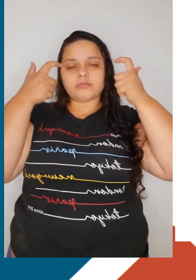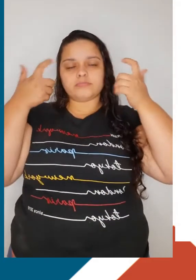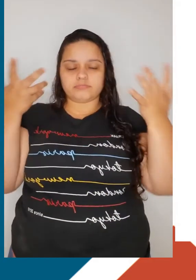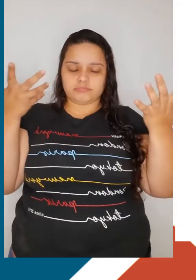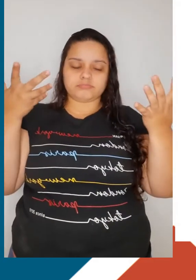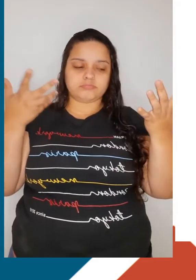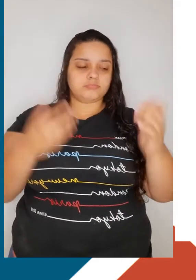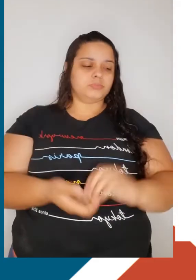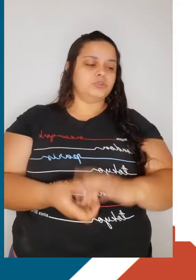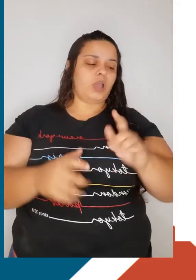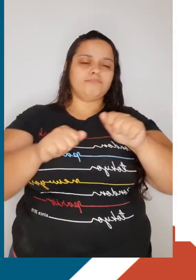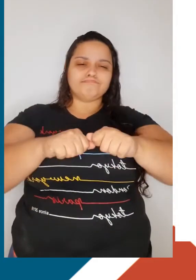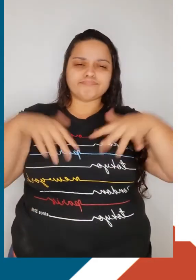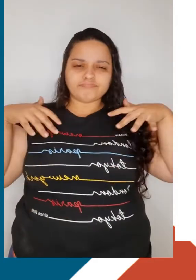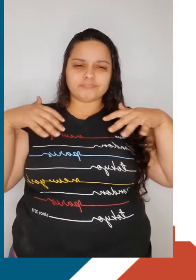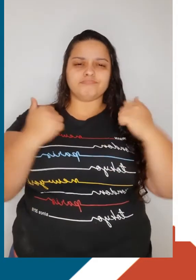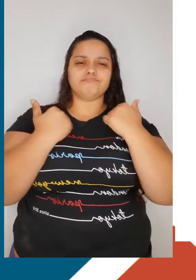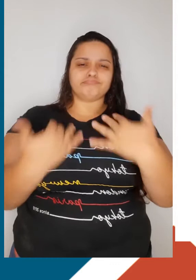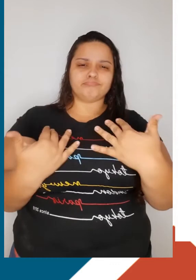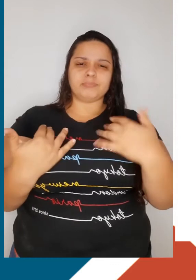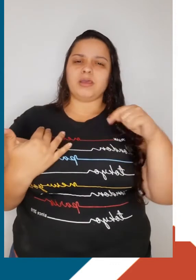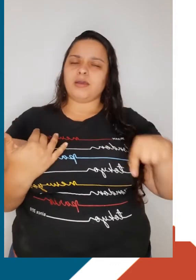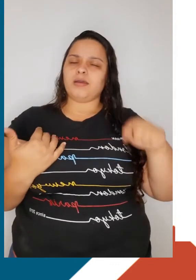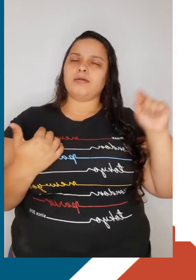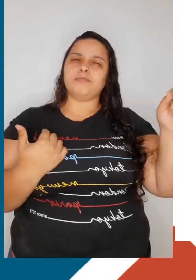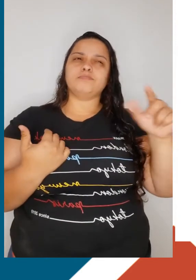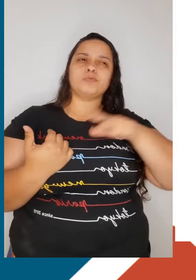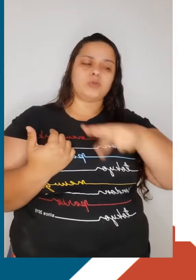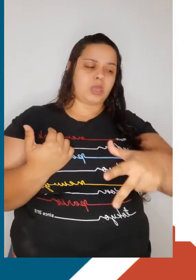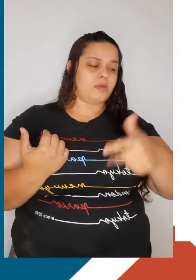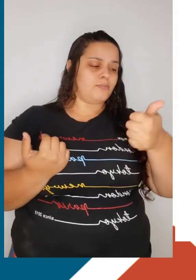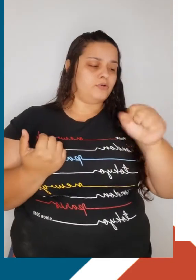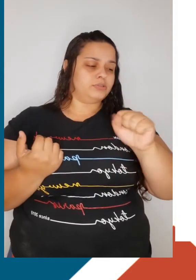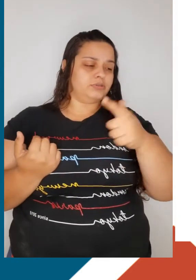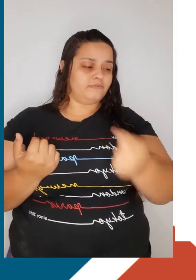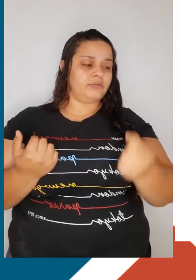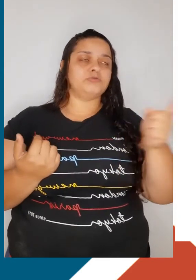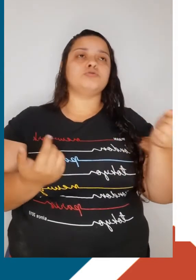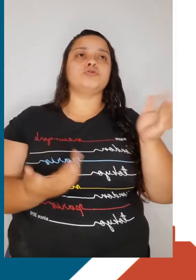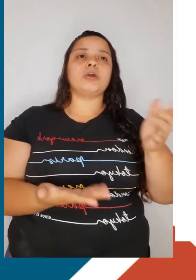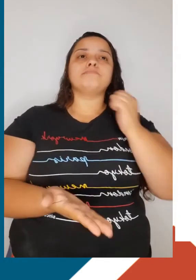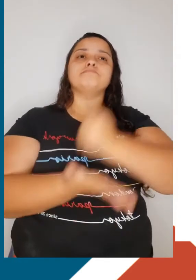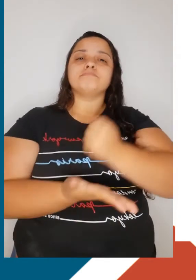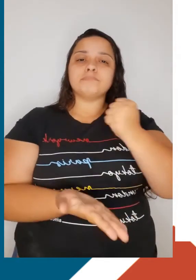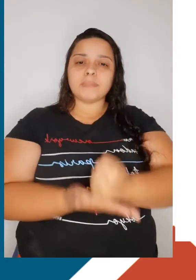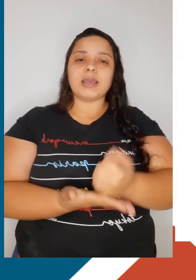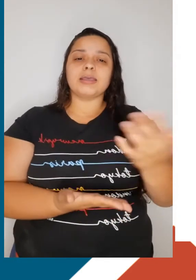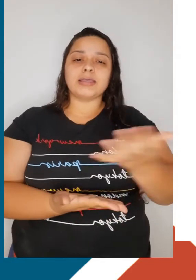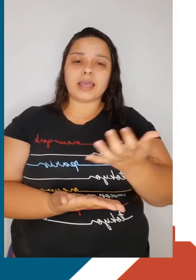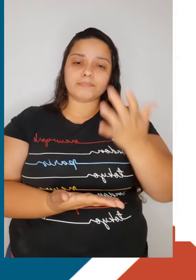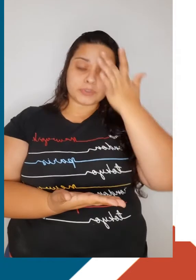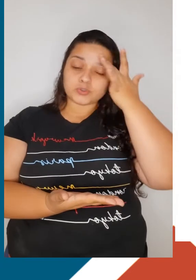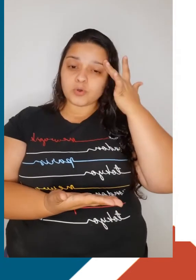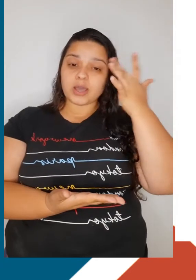a Constituição. É uma assembleia que já existia na história portuguesa, mas que ali durante a Revolução de 1820 foi caracterizada